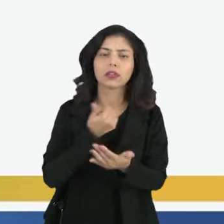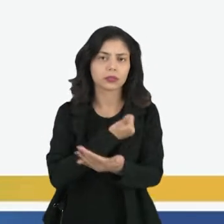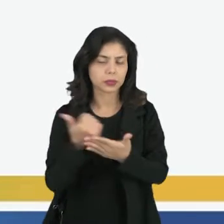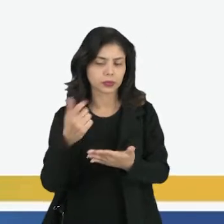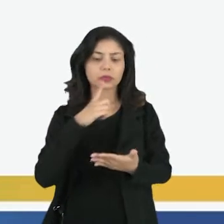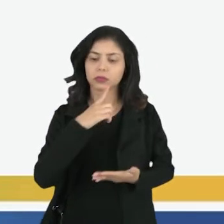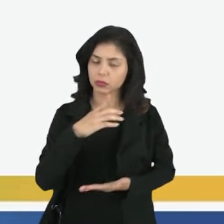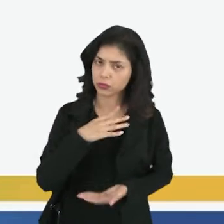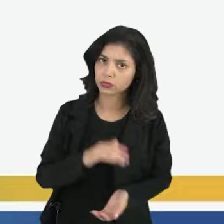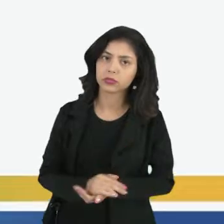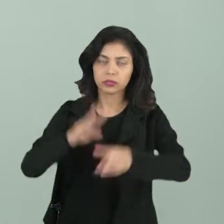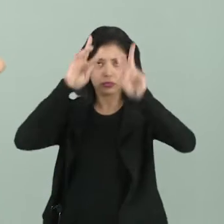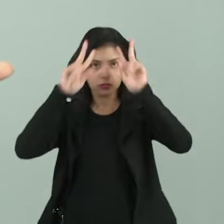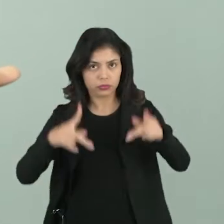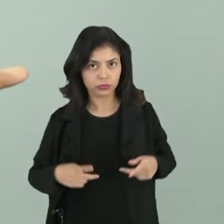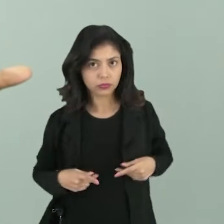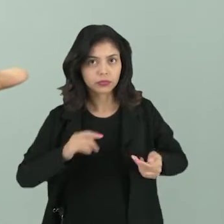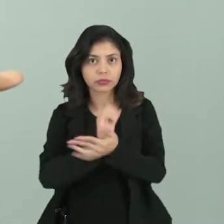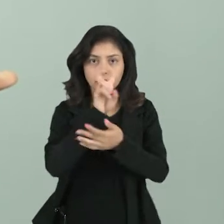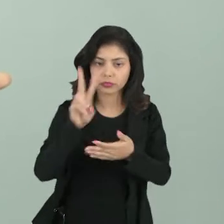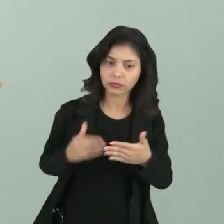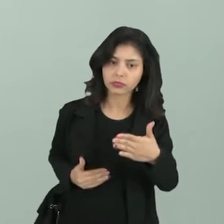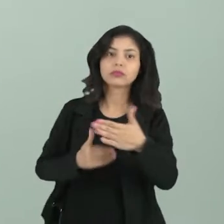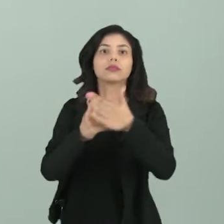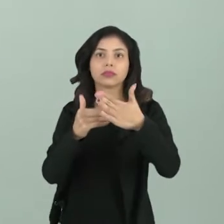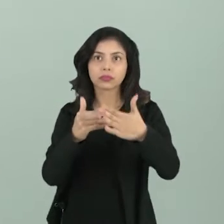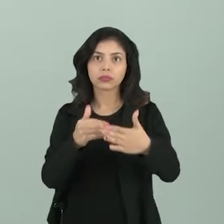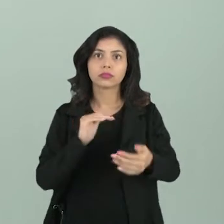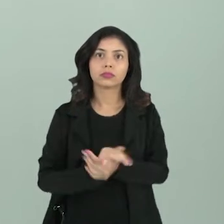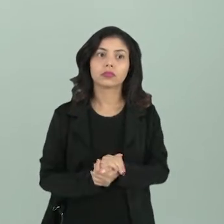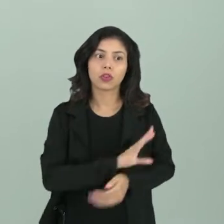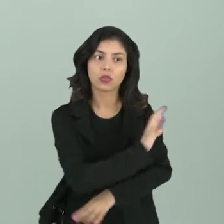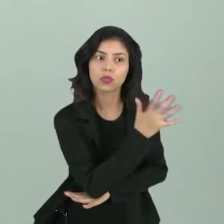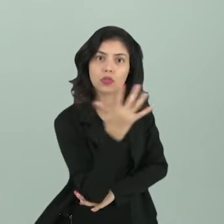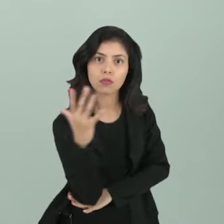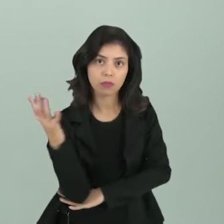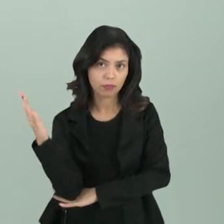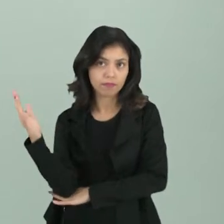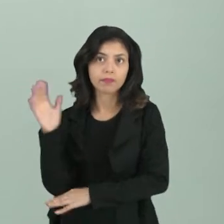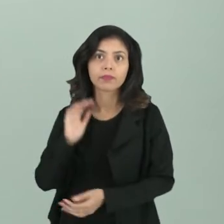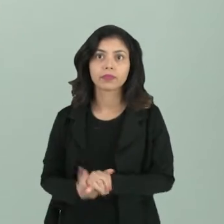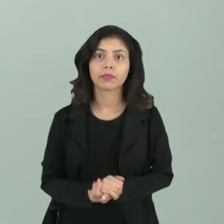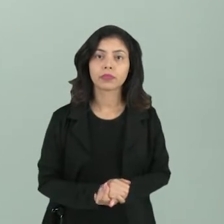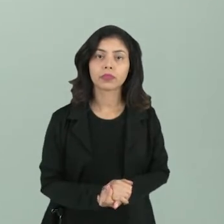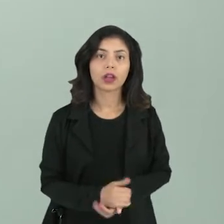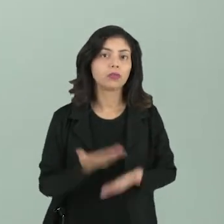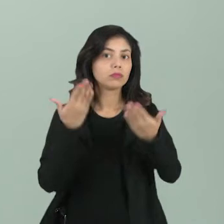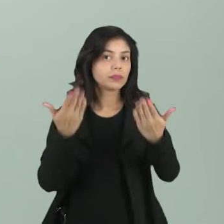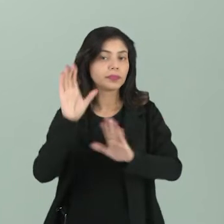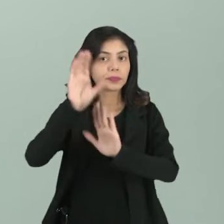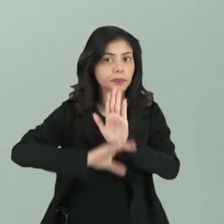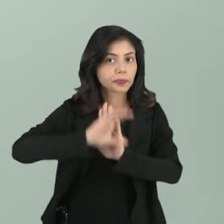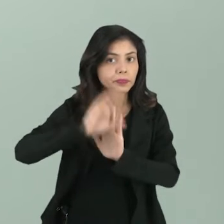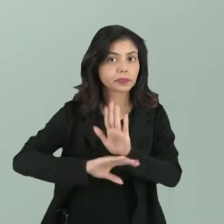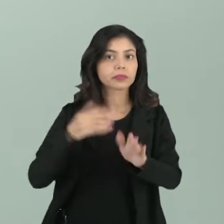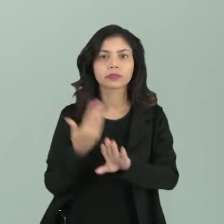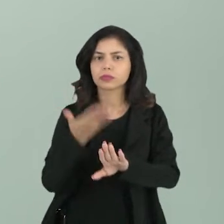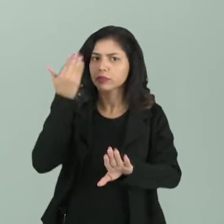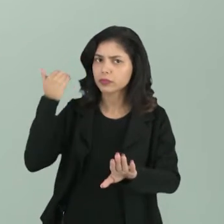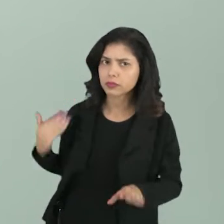por mecanismos sustentáveis de desenvolvimento que reduzam os problemas